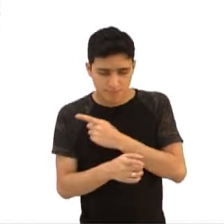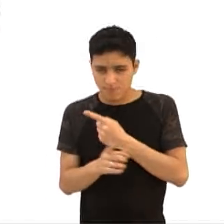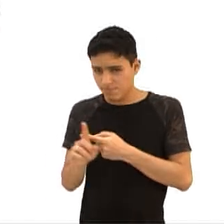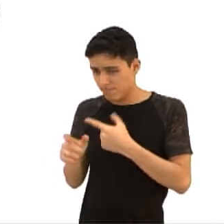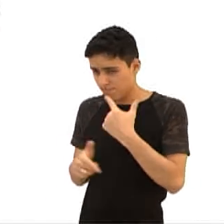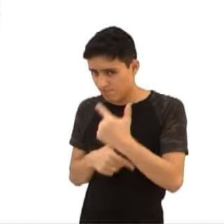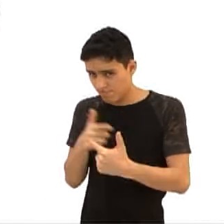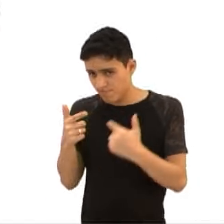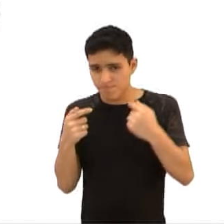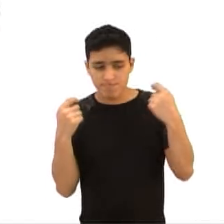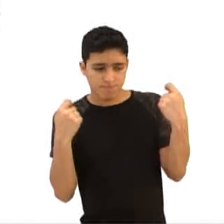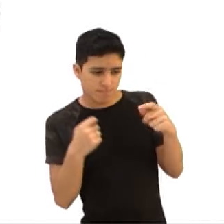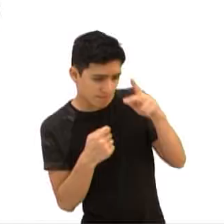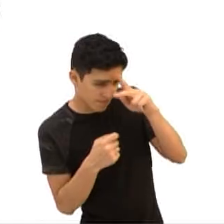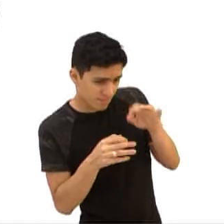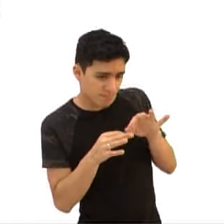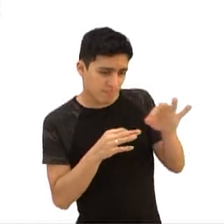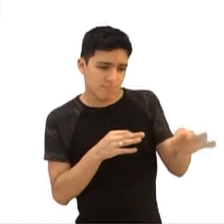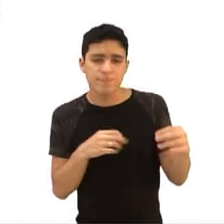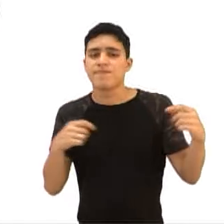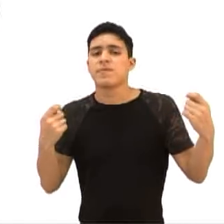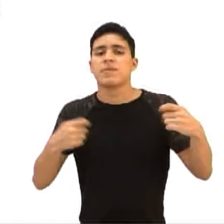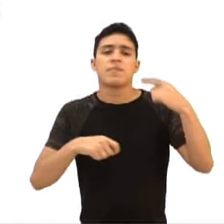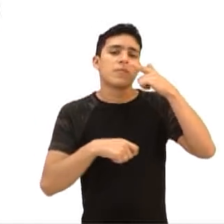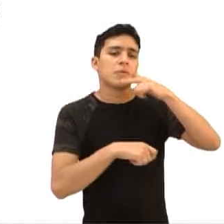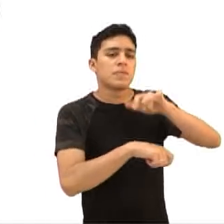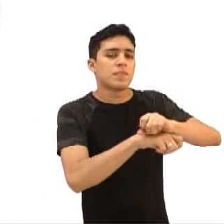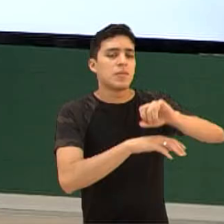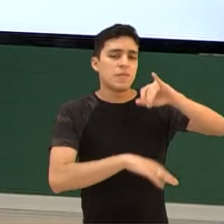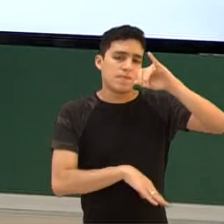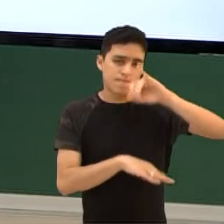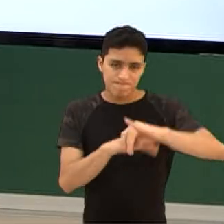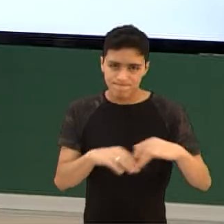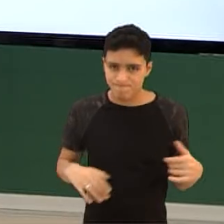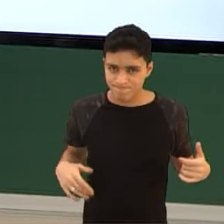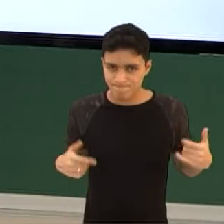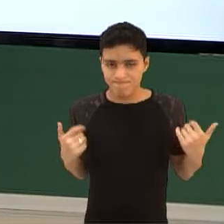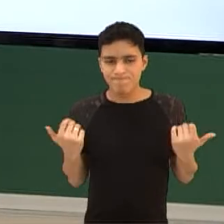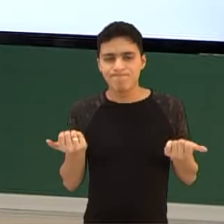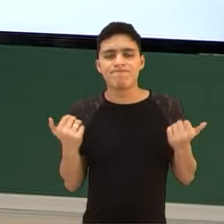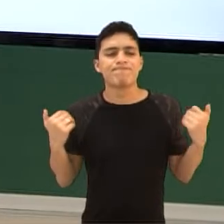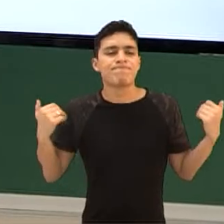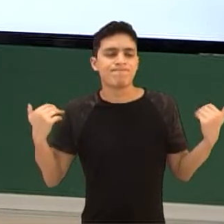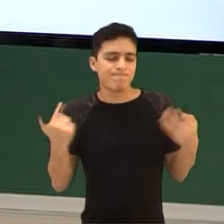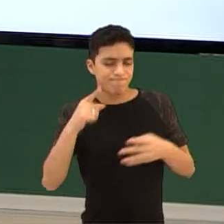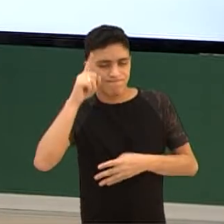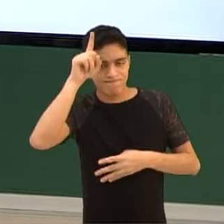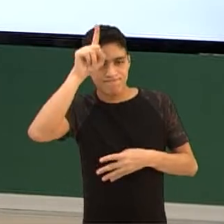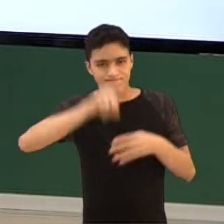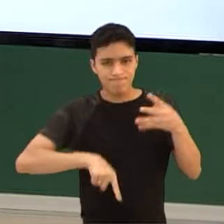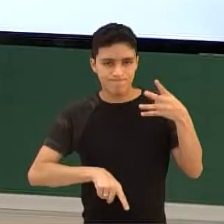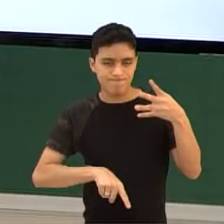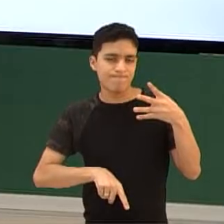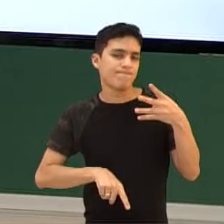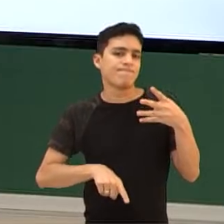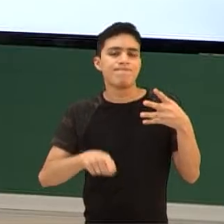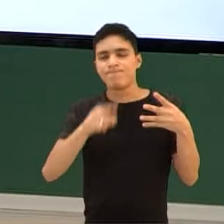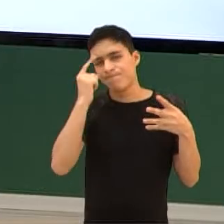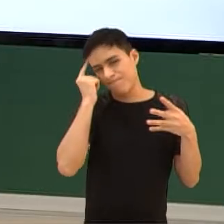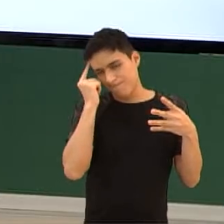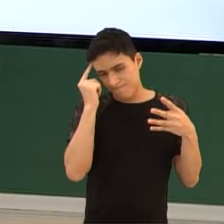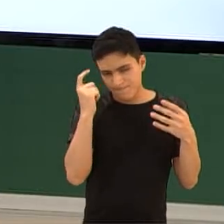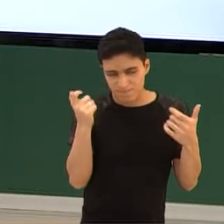trabalho depende da força e da distância necessária para parar o corpo. E aí, gente? Pensem, não